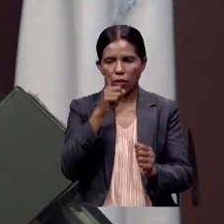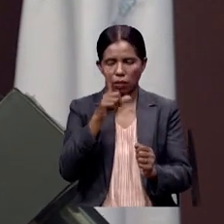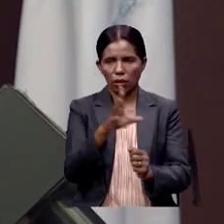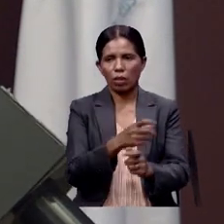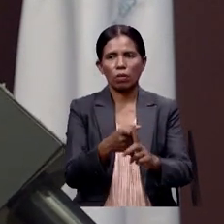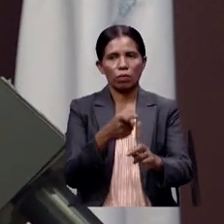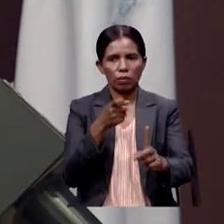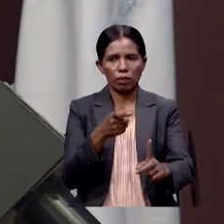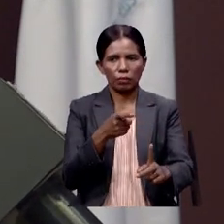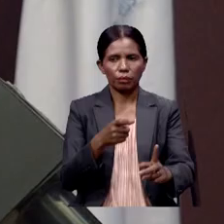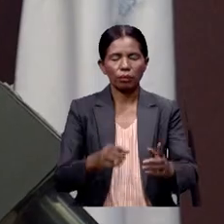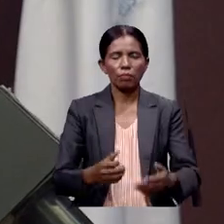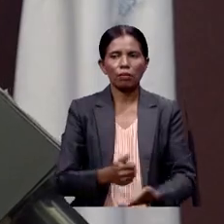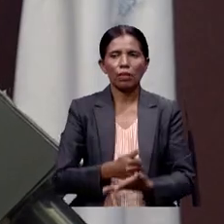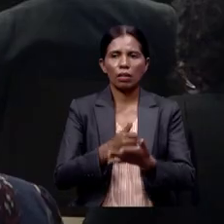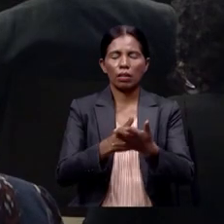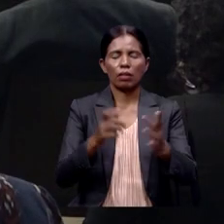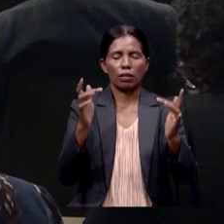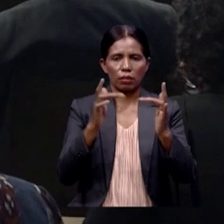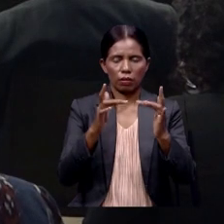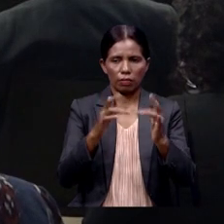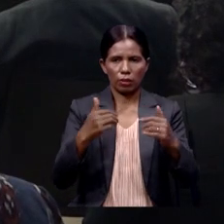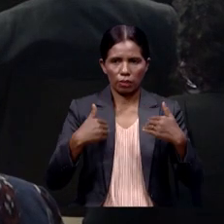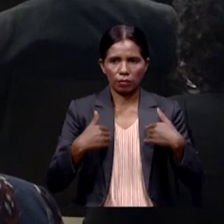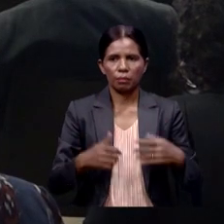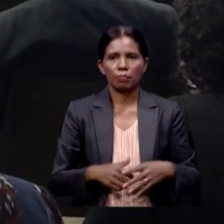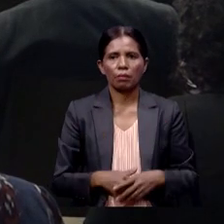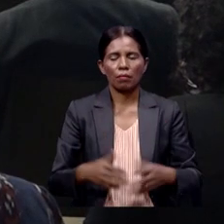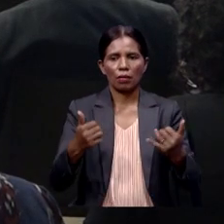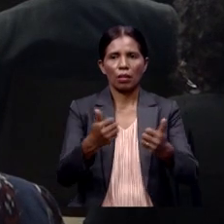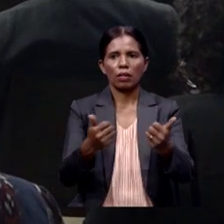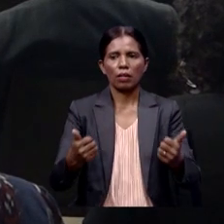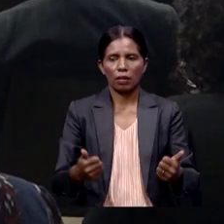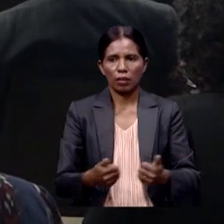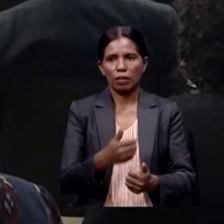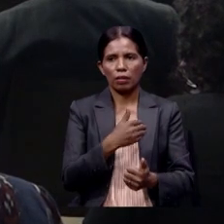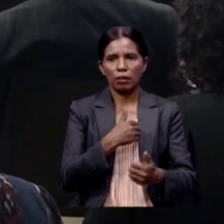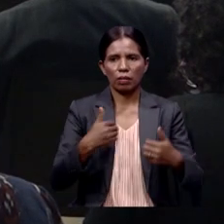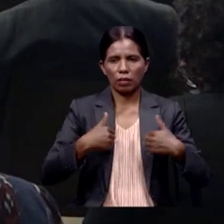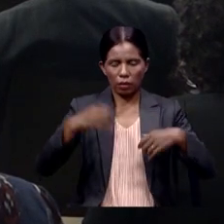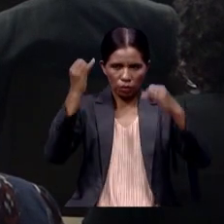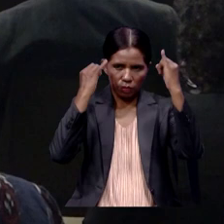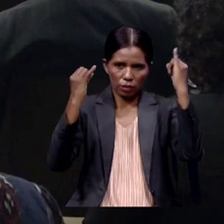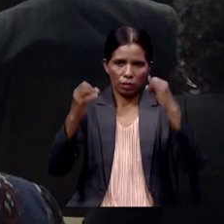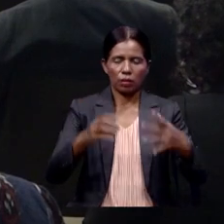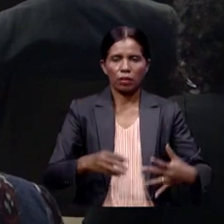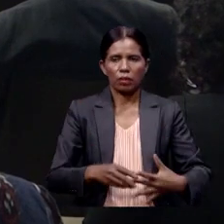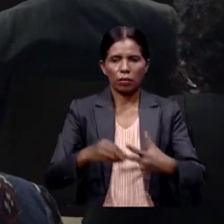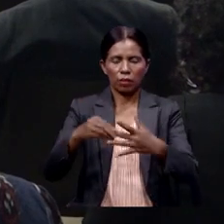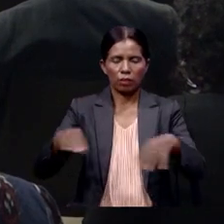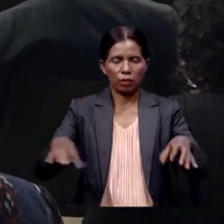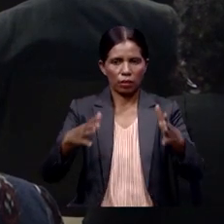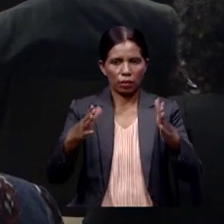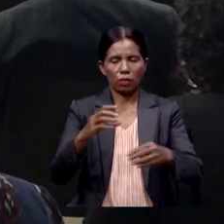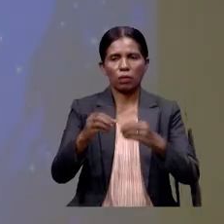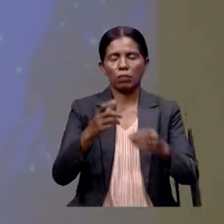as facilidades eletrônicas na Bahia. Dada a autoridade aduaneira se daqui a formação específica para funcionar o CIRA com a